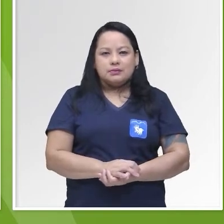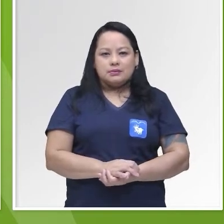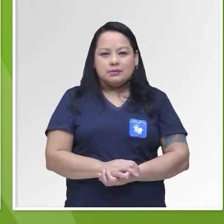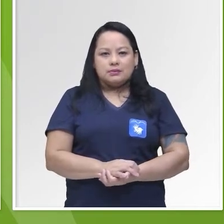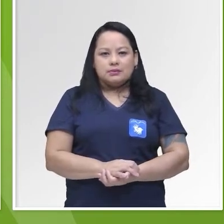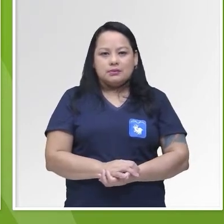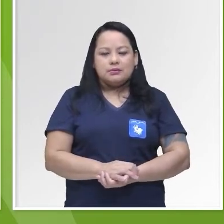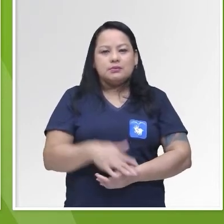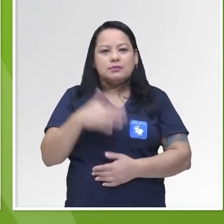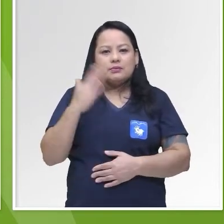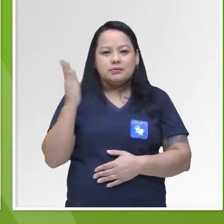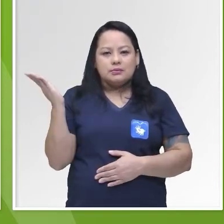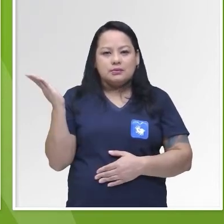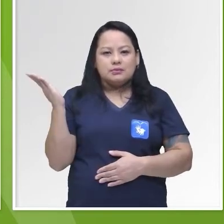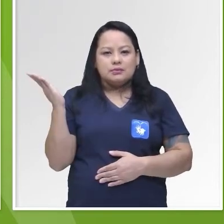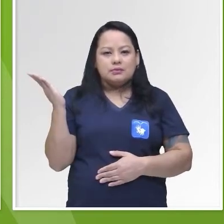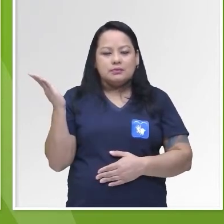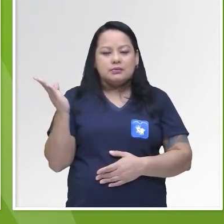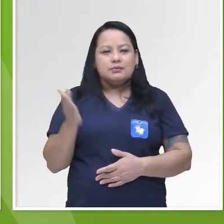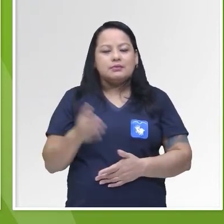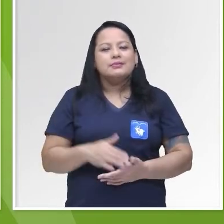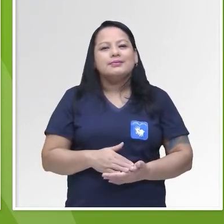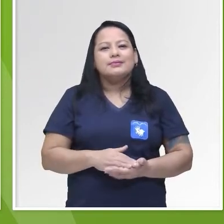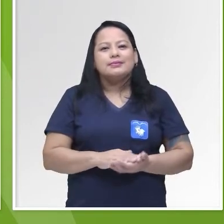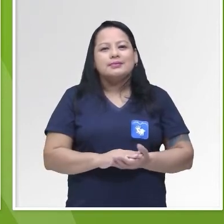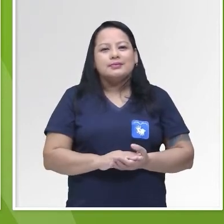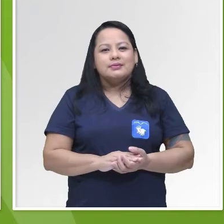Eu trago para vocês uma